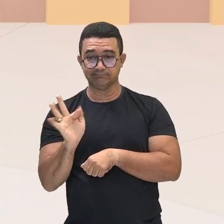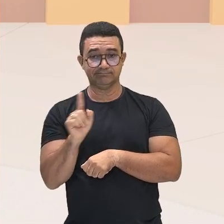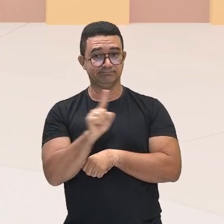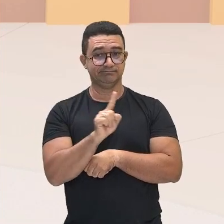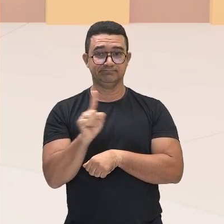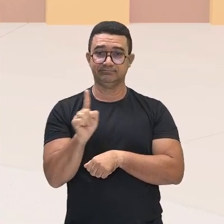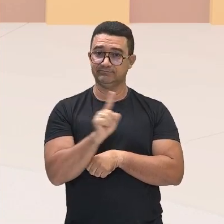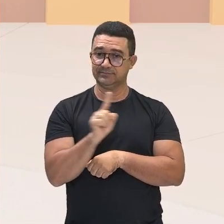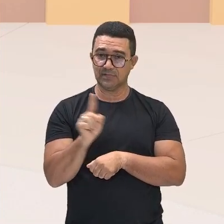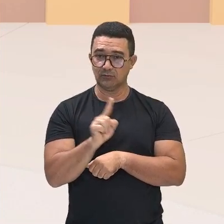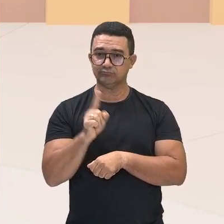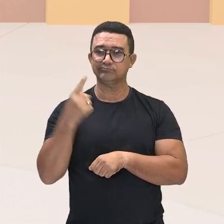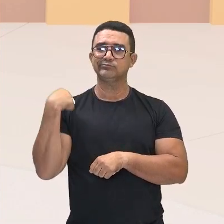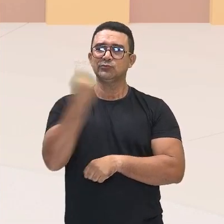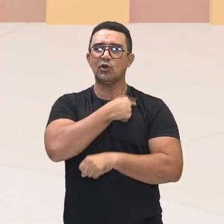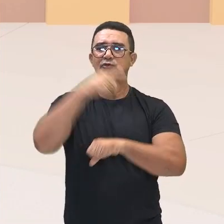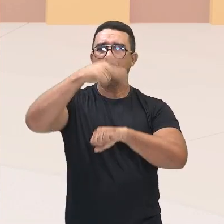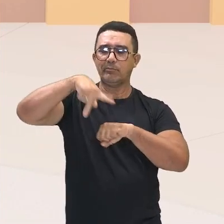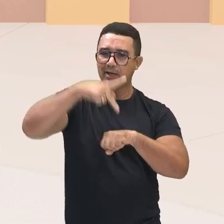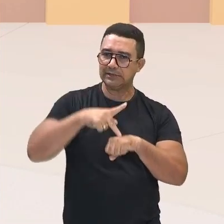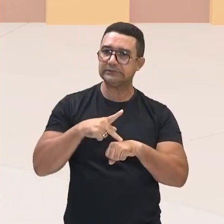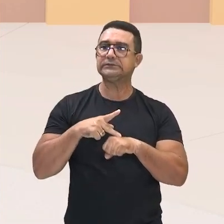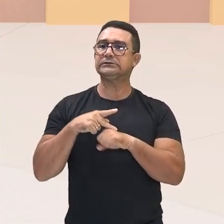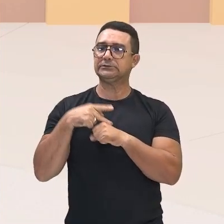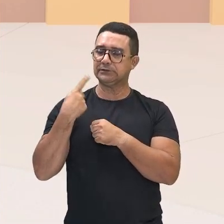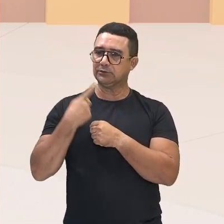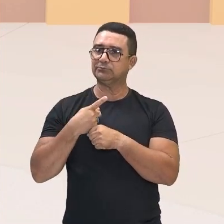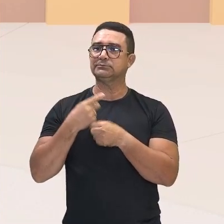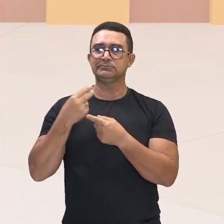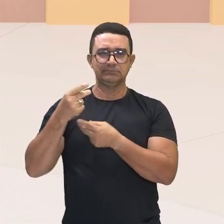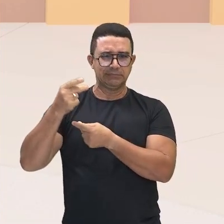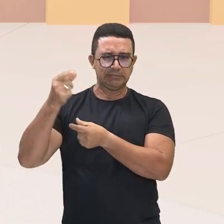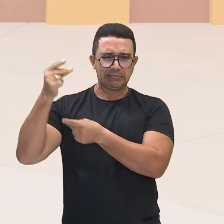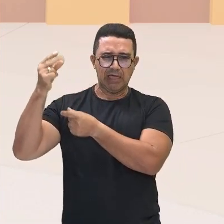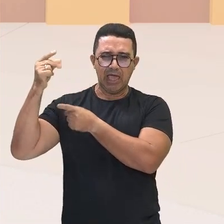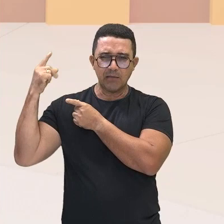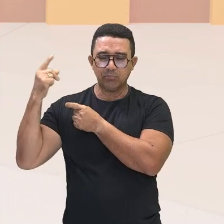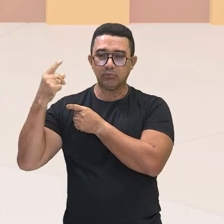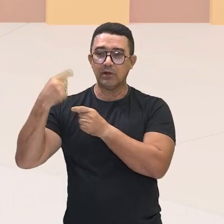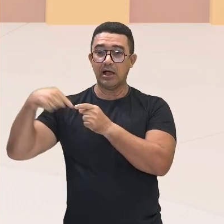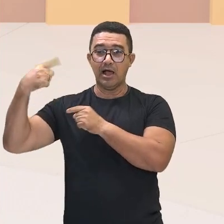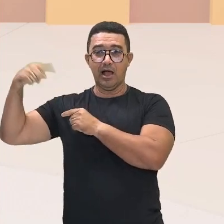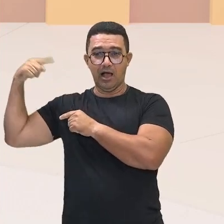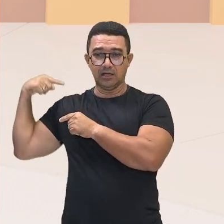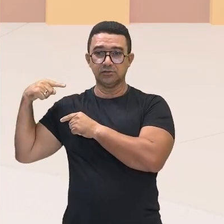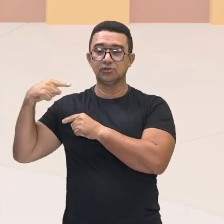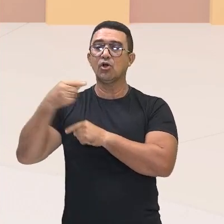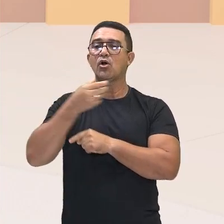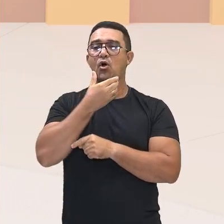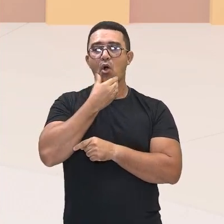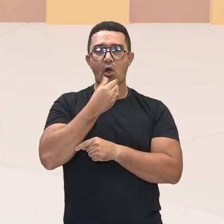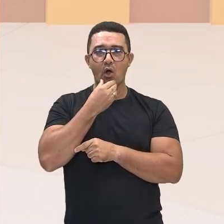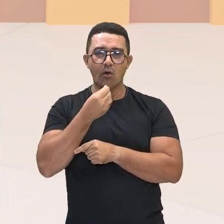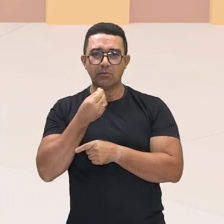O nosso país ele levou muito tempo, desde quando os homens europeus